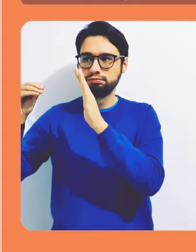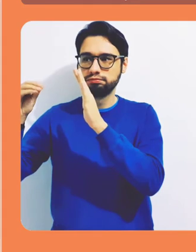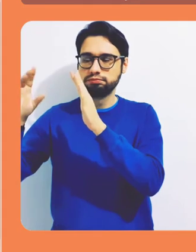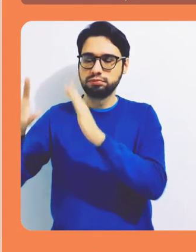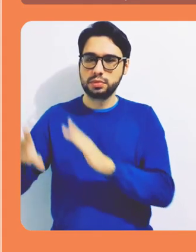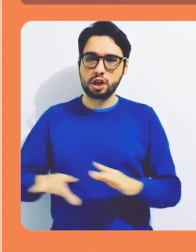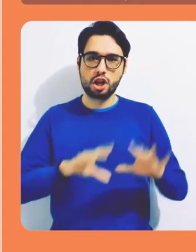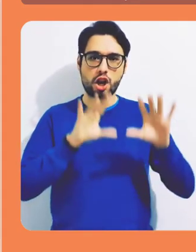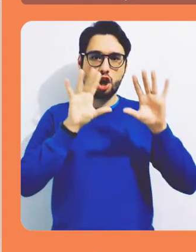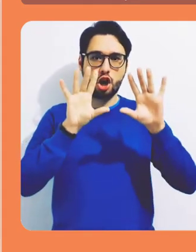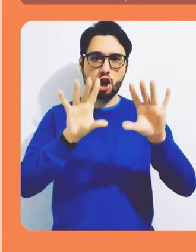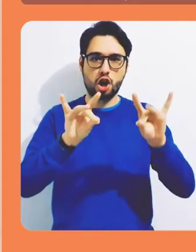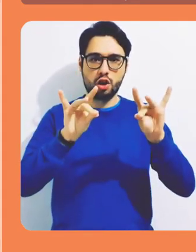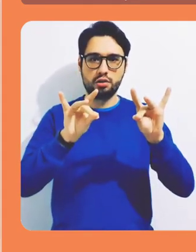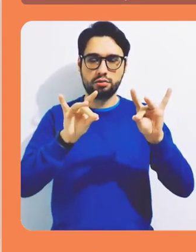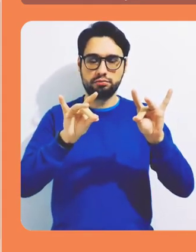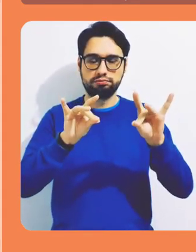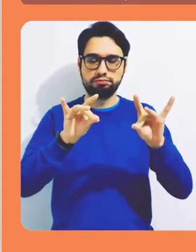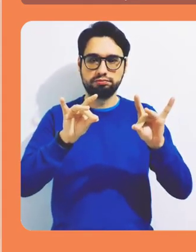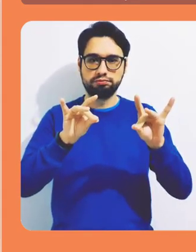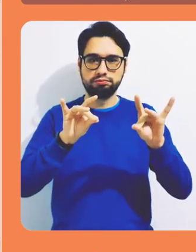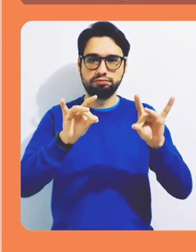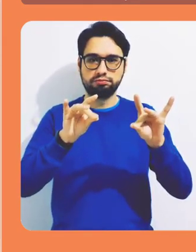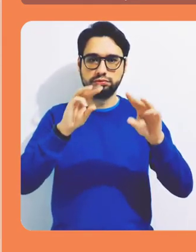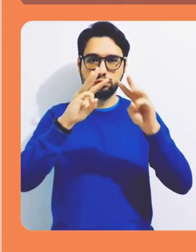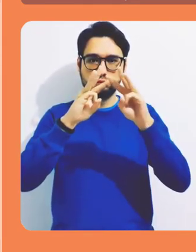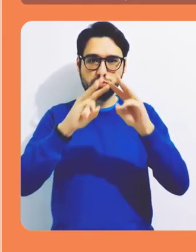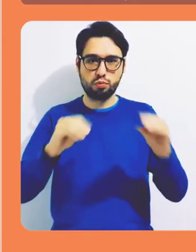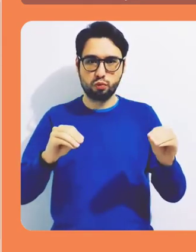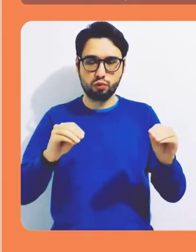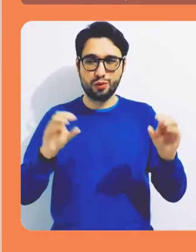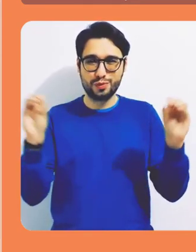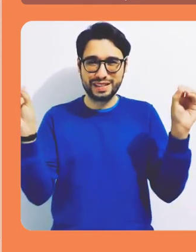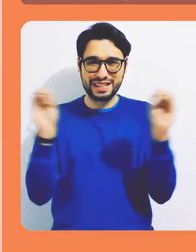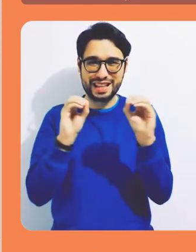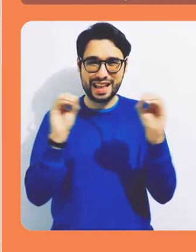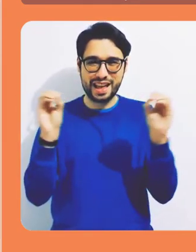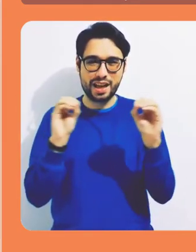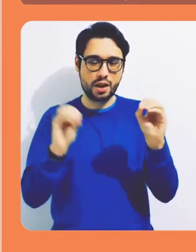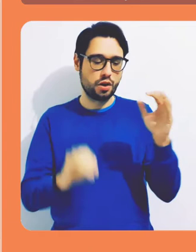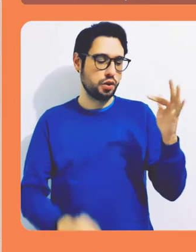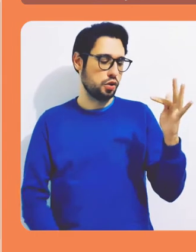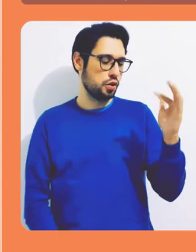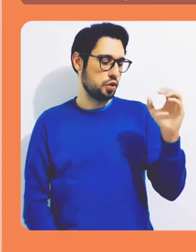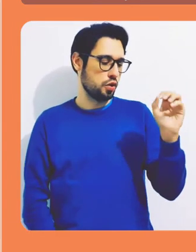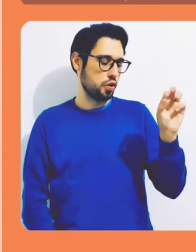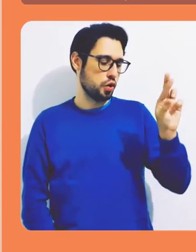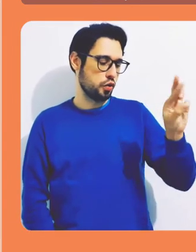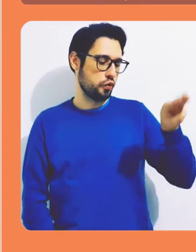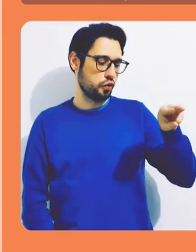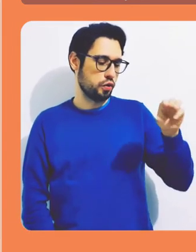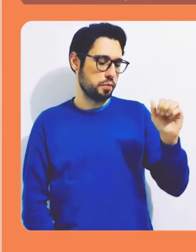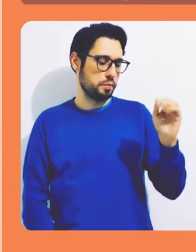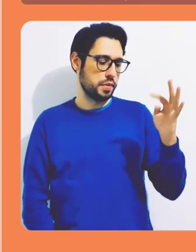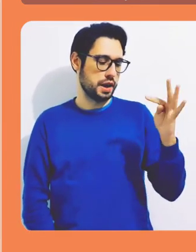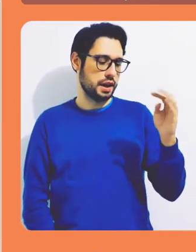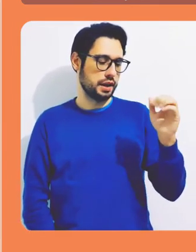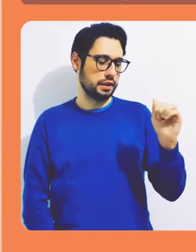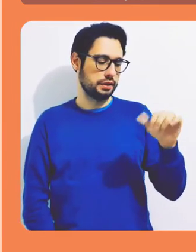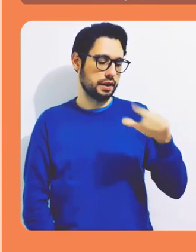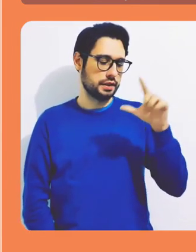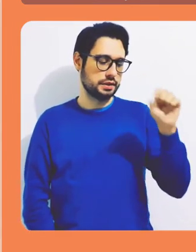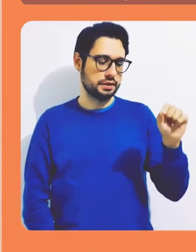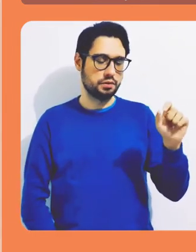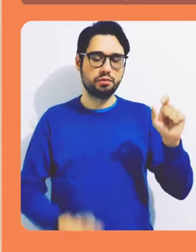colar aqui sem nenhuma daquelas formatações, você pode